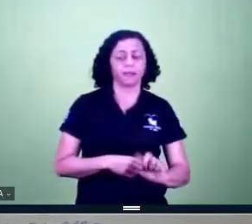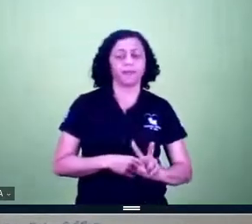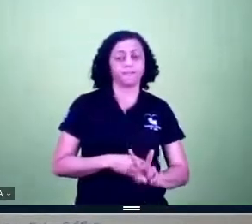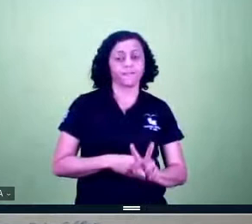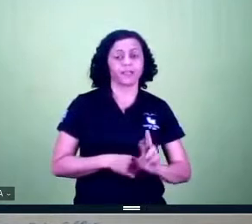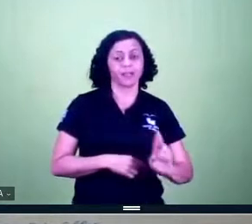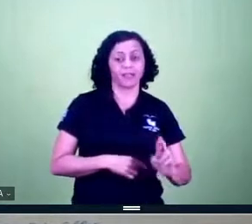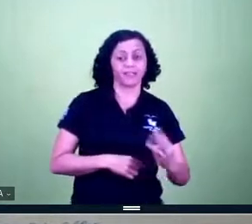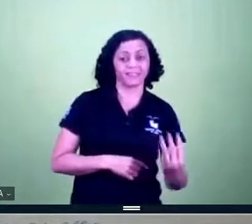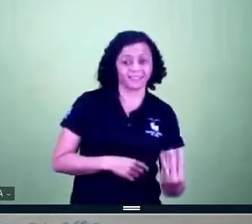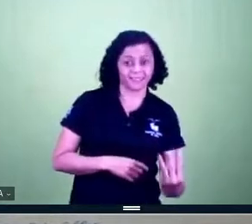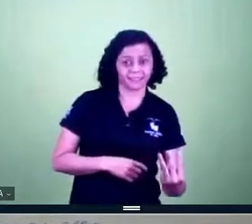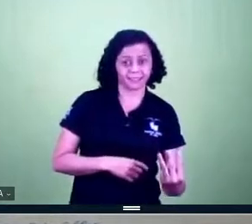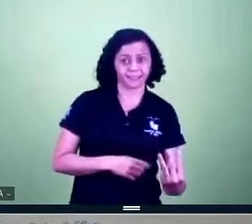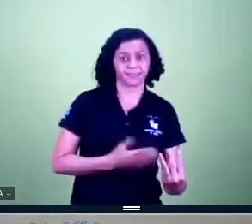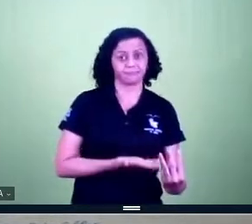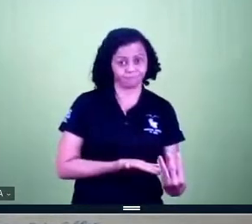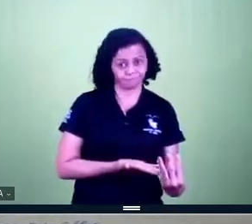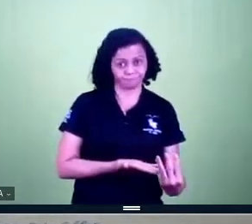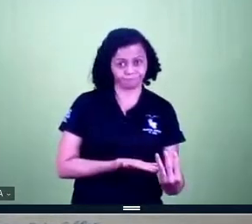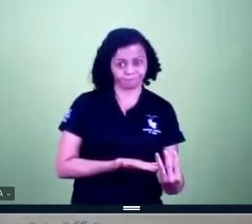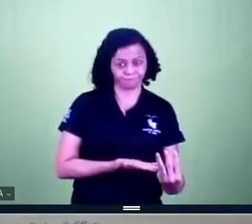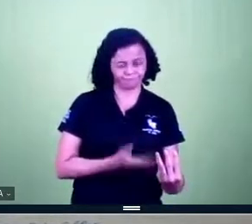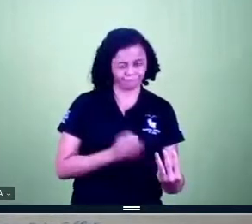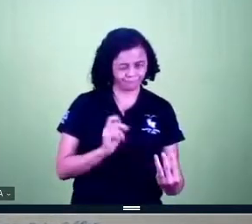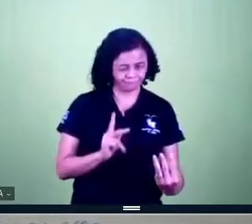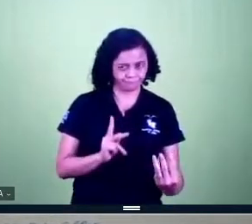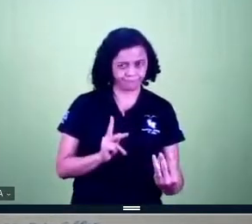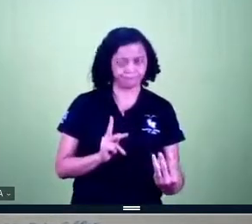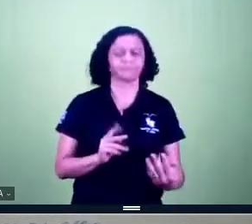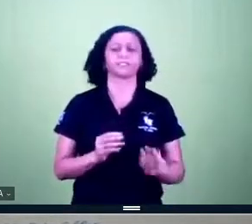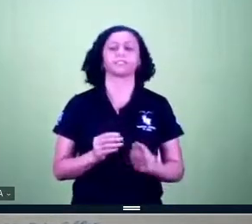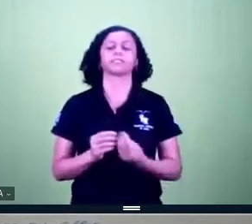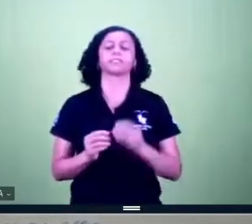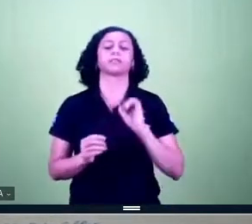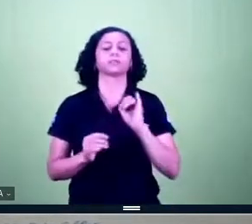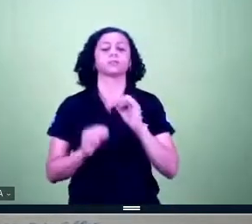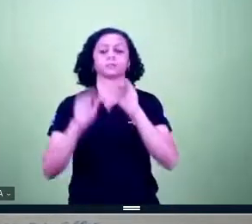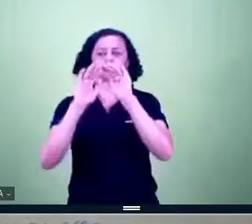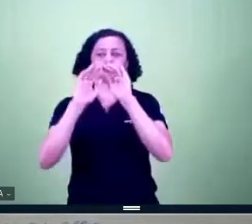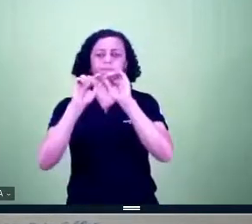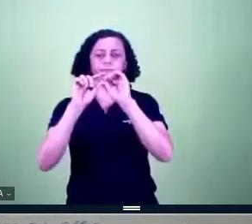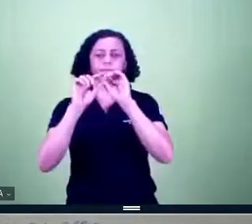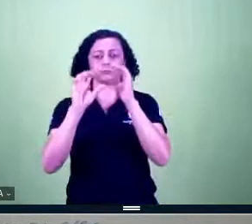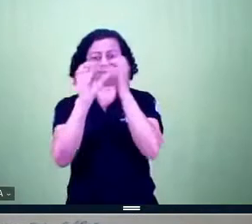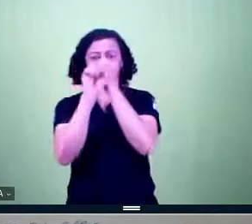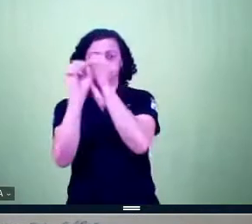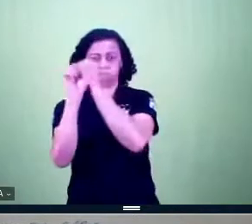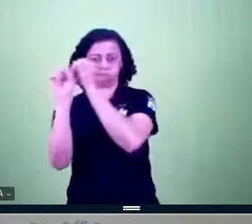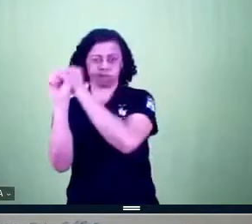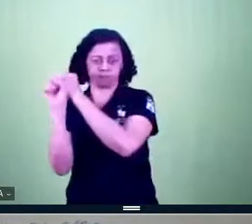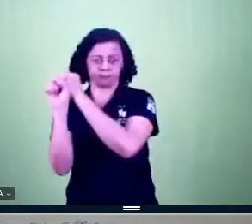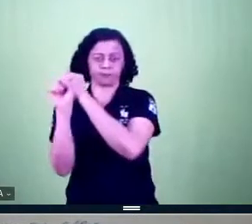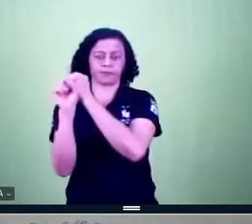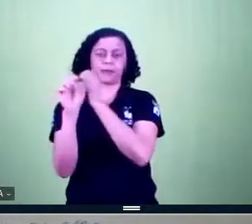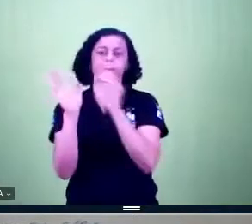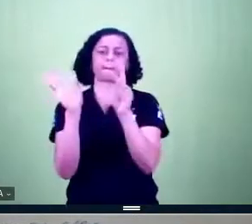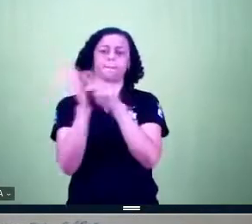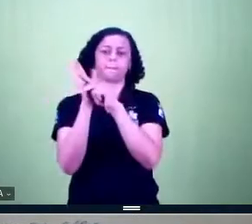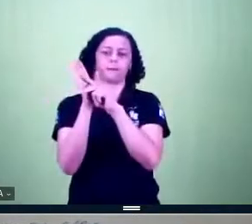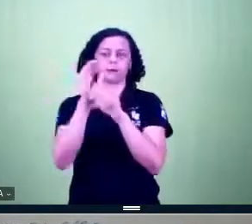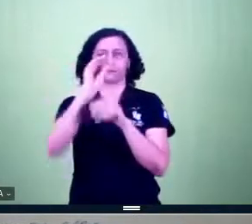VR3. Queda de tensão no resistor 3. Então, se eu fizer aqui eu somo as elevações de um lado, eu vou